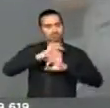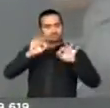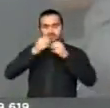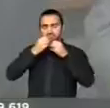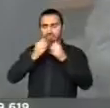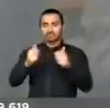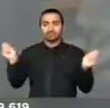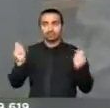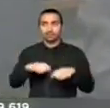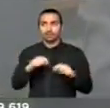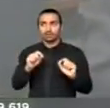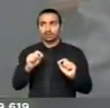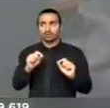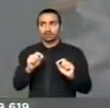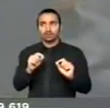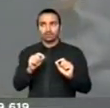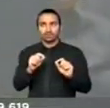que é a nossa lei maior.